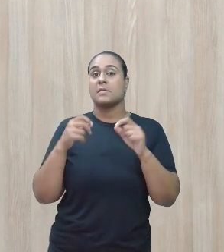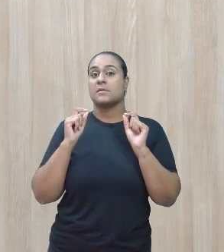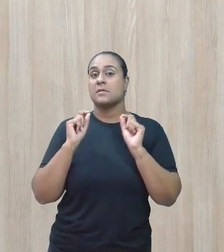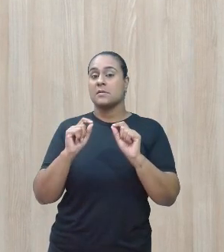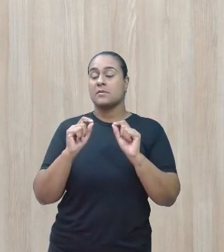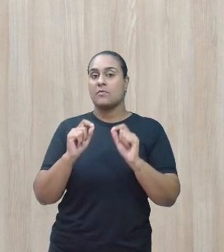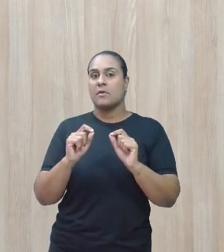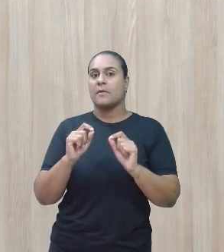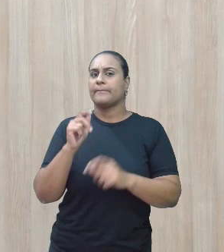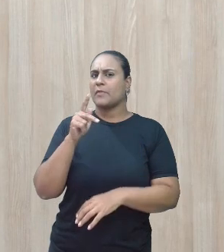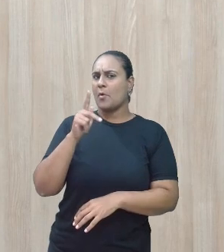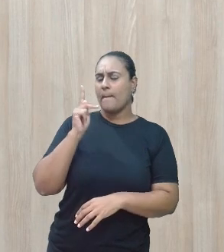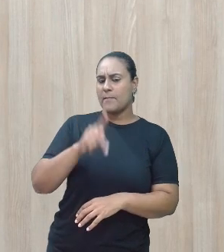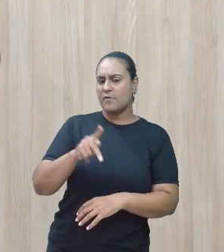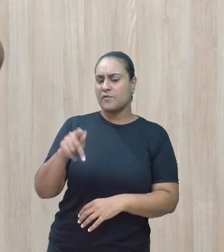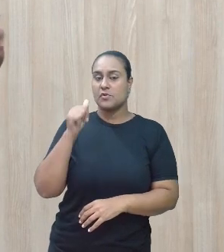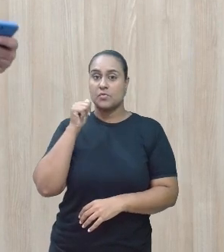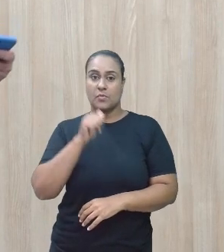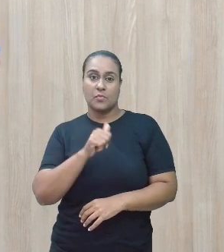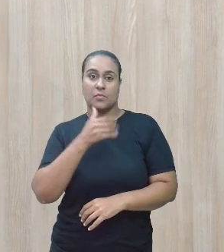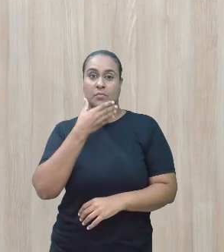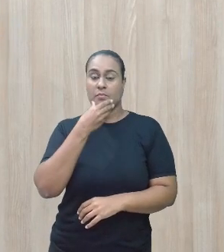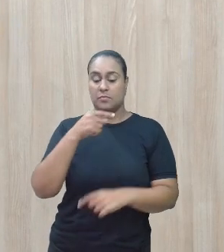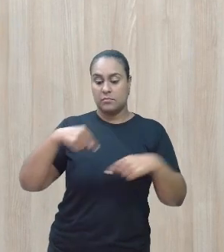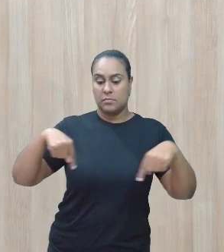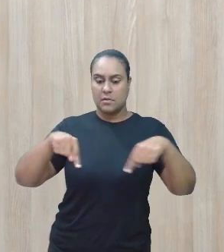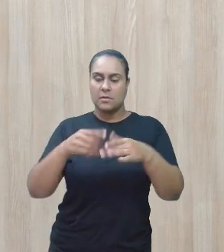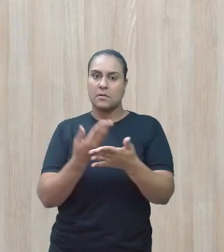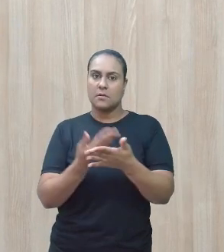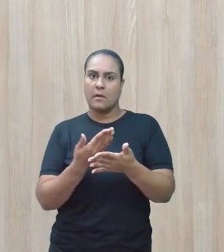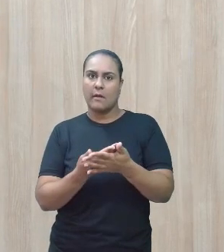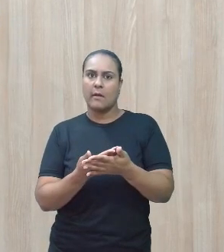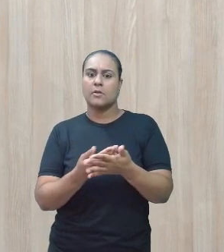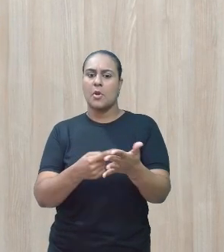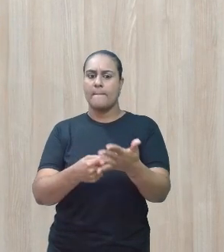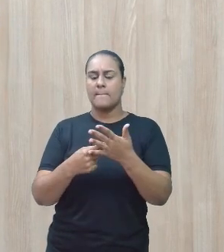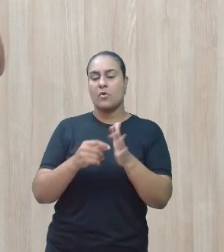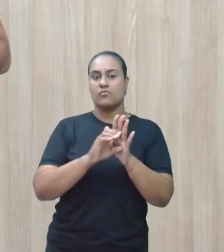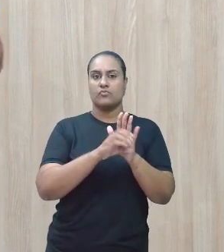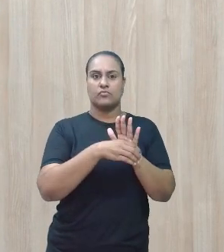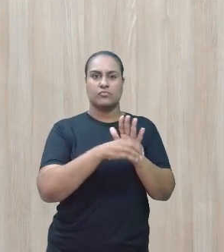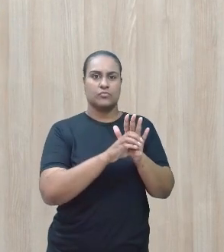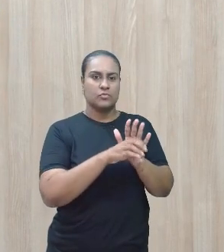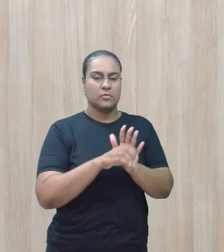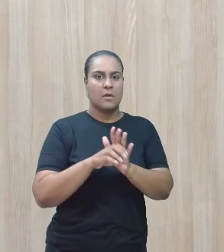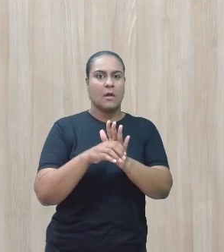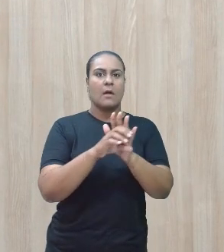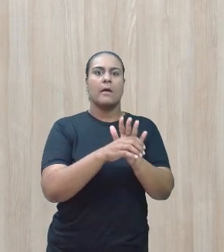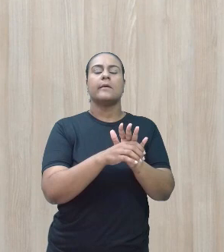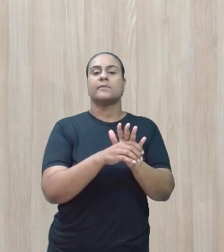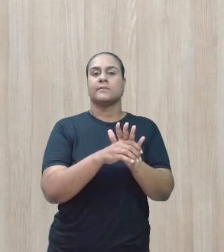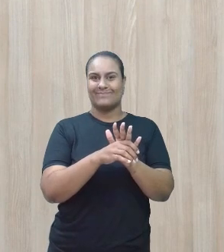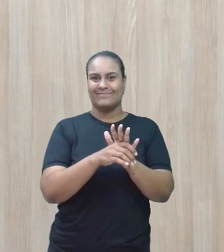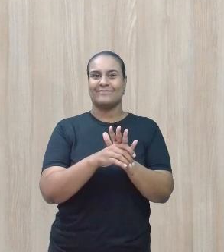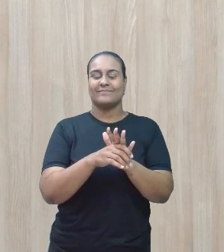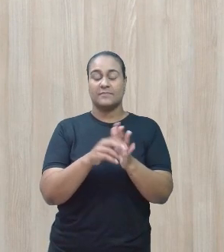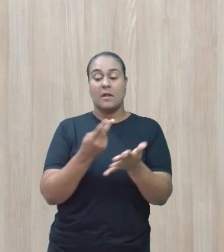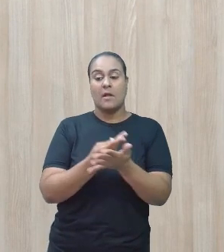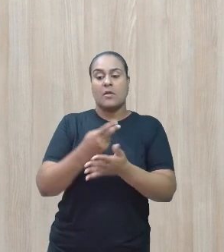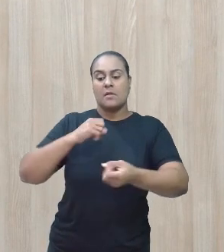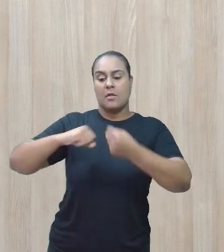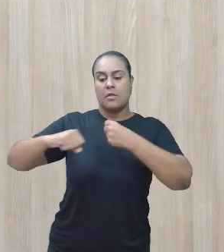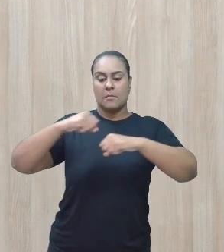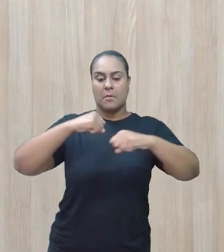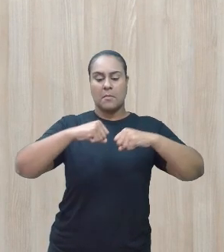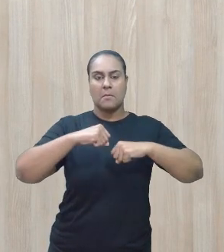sala, colega professor, colega professora, traga esses conceitos e faça e produza esses debates em sala de aula com seus